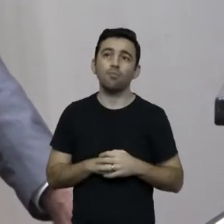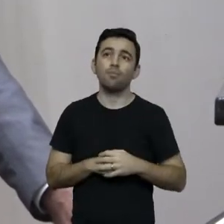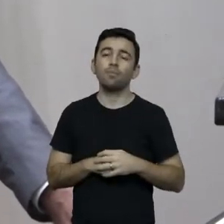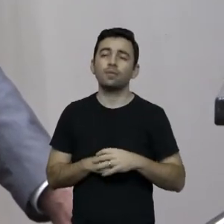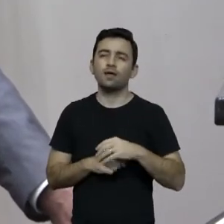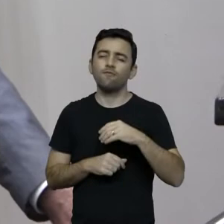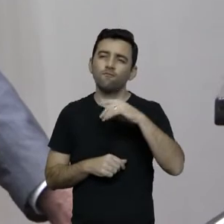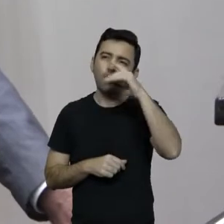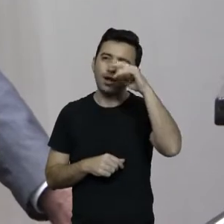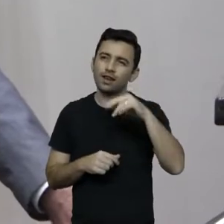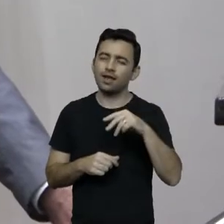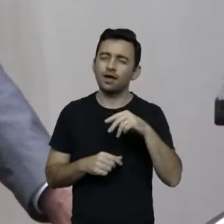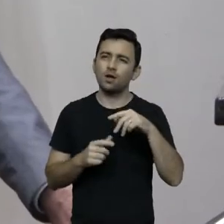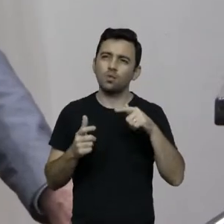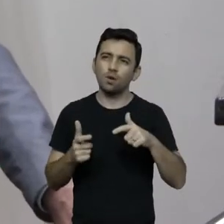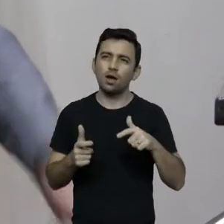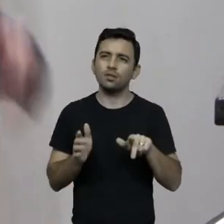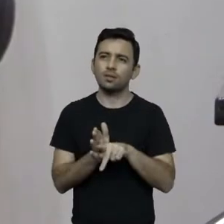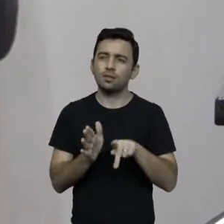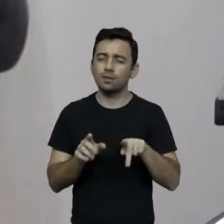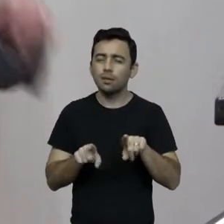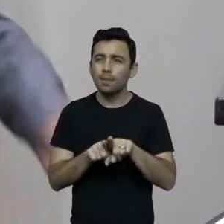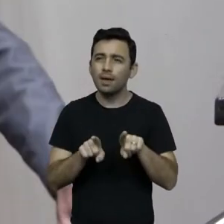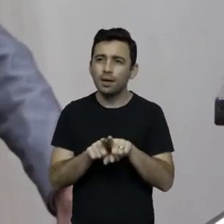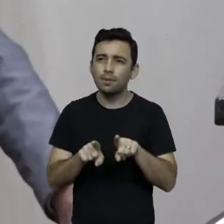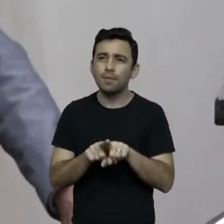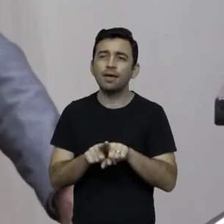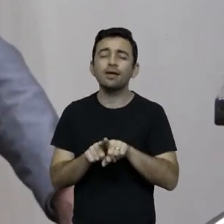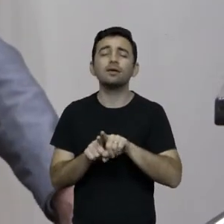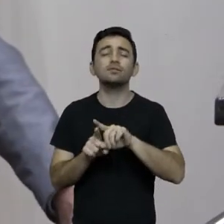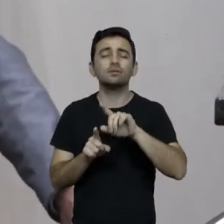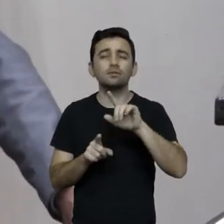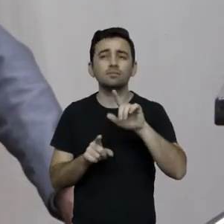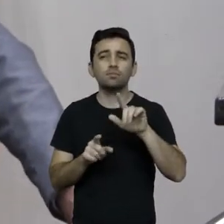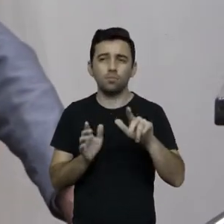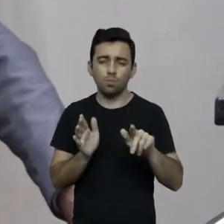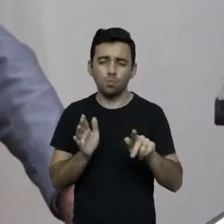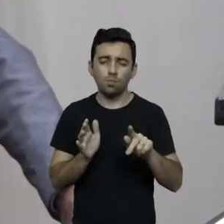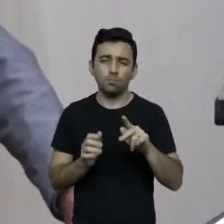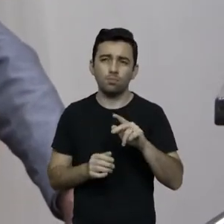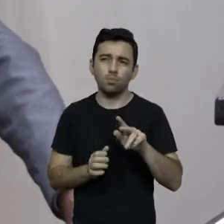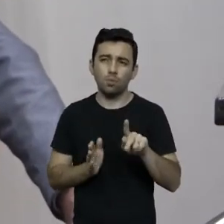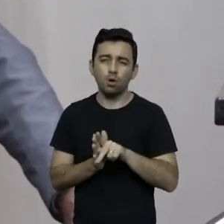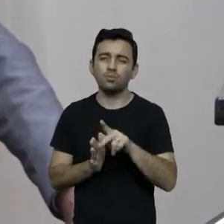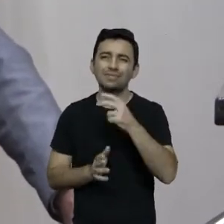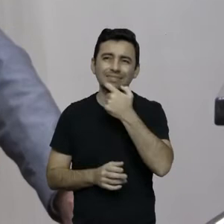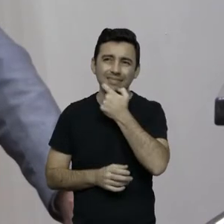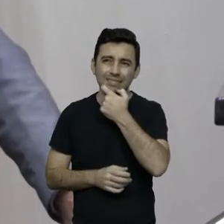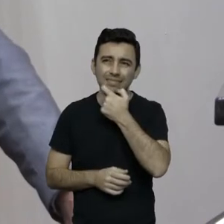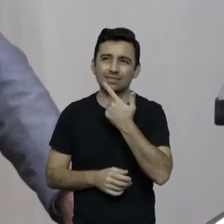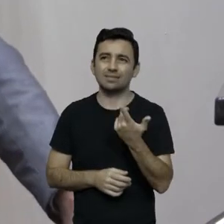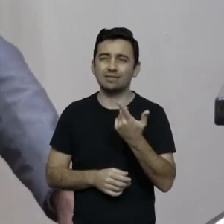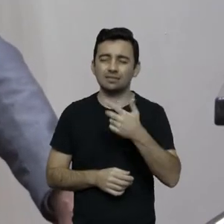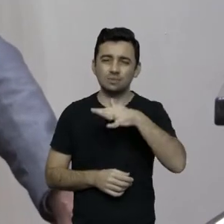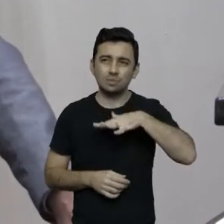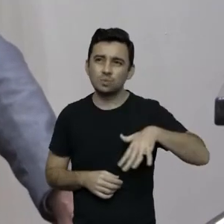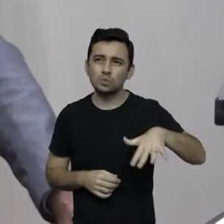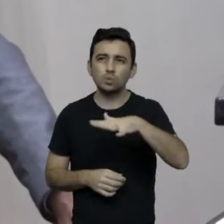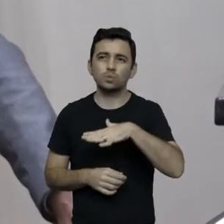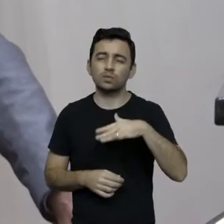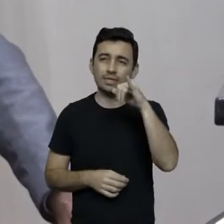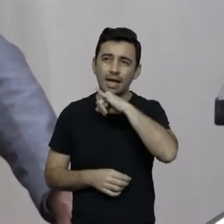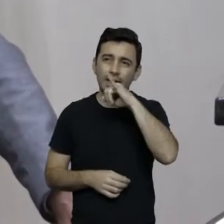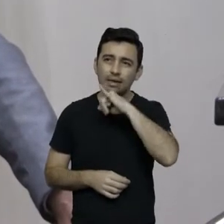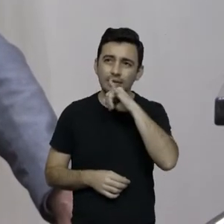é Forquilhinha mas também tem da tradição italiana como é Nova Veneza Que riqueza esse estado